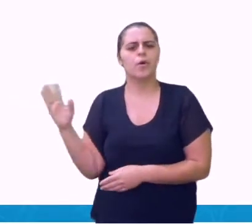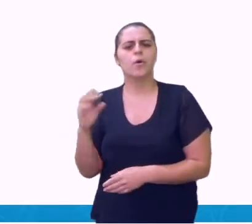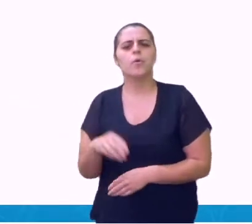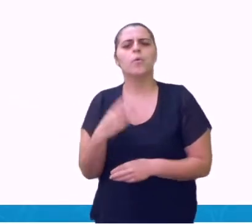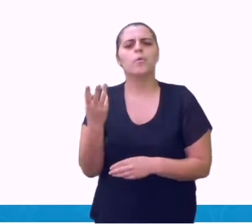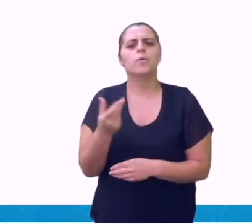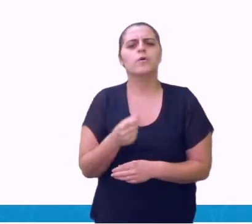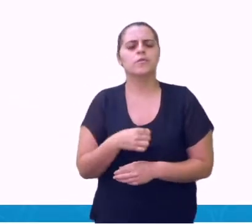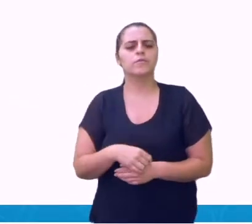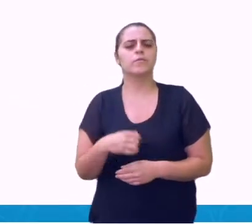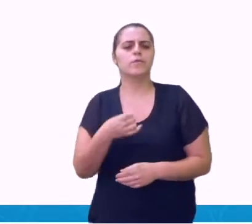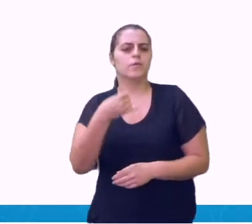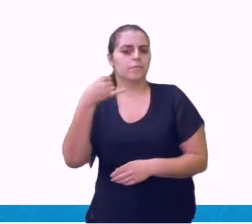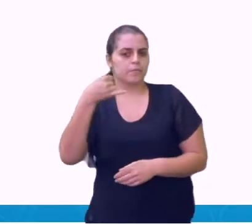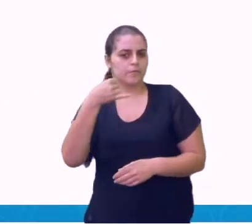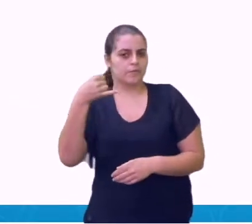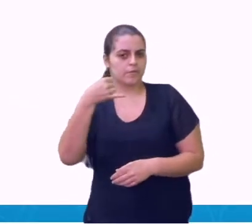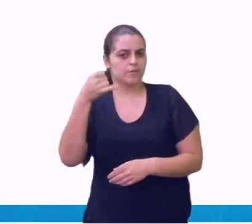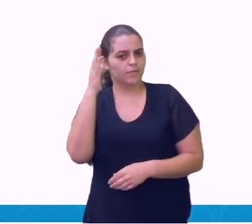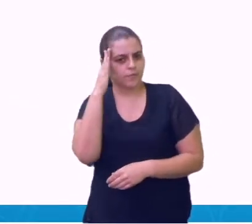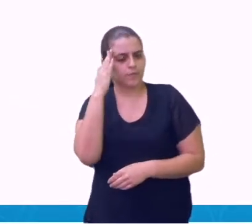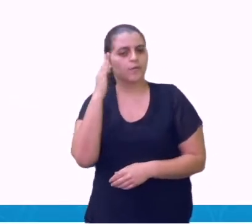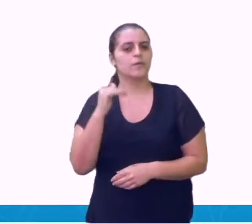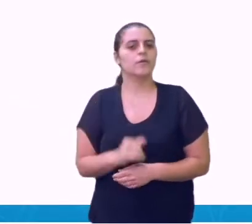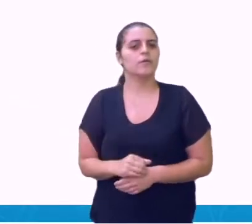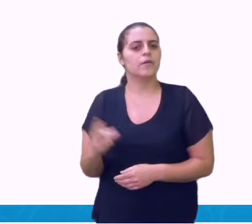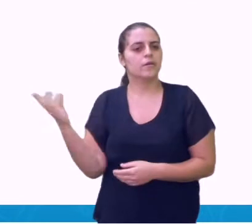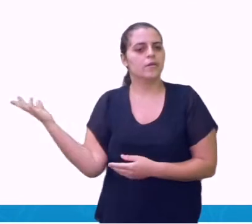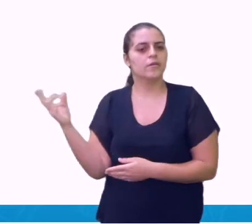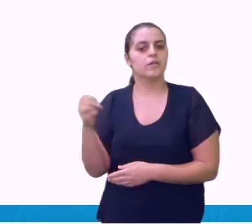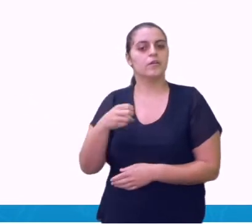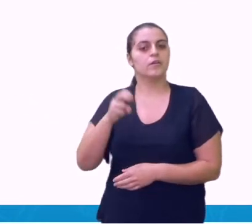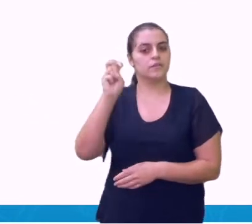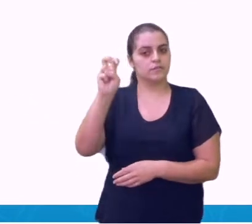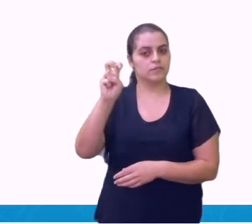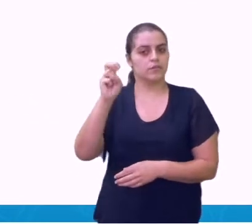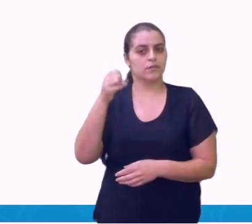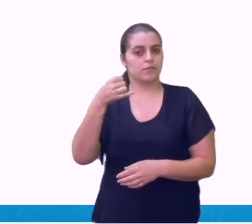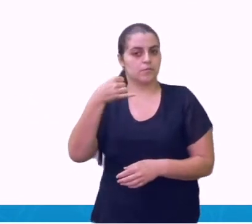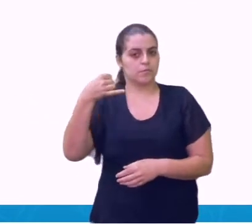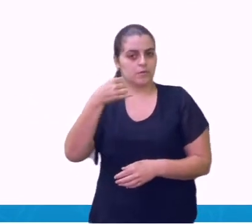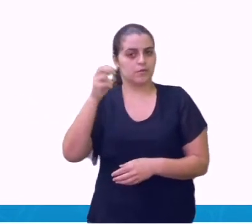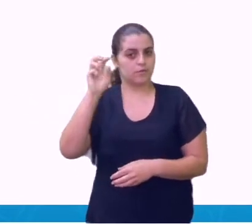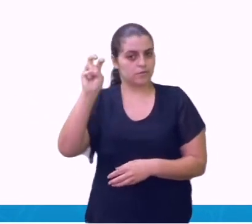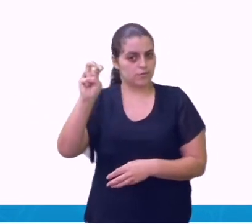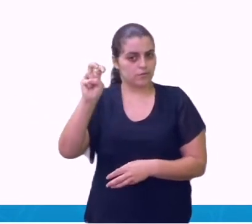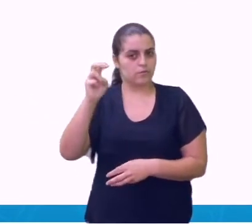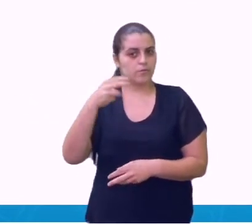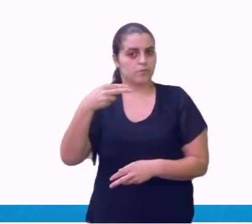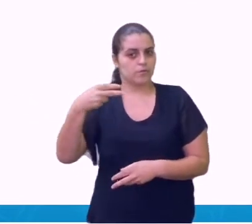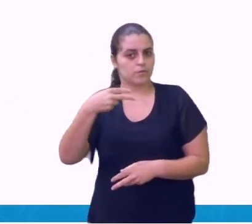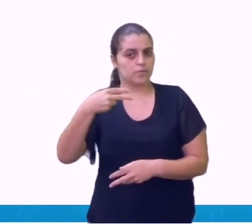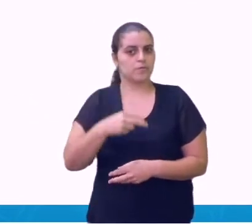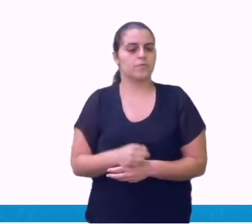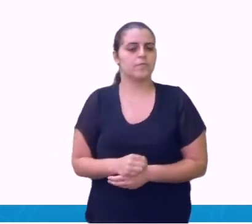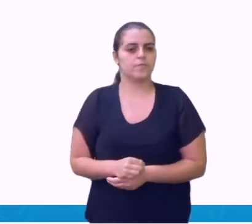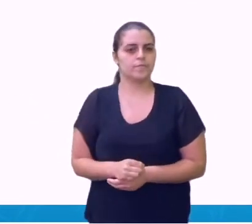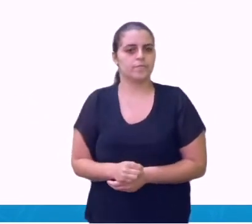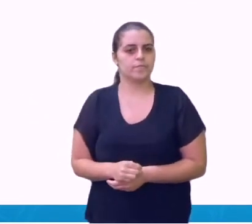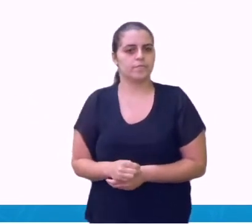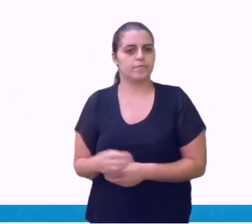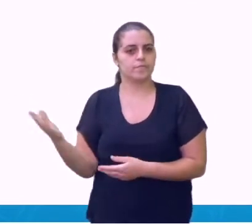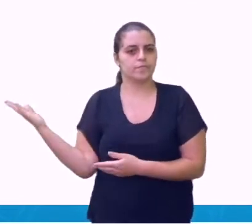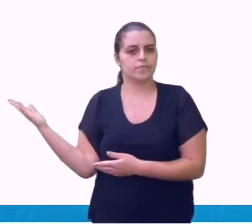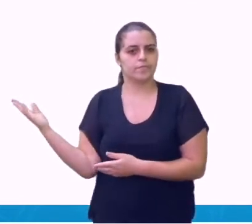for subtração, vai vir para a gente da mesma forma. 5 menos 5 é igual. E na